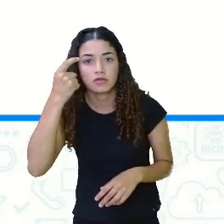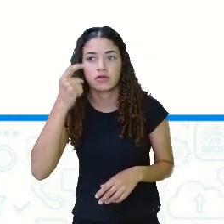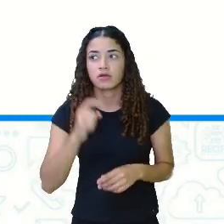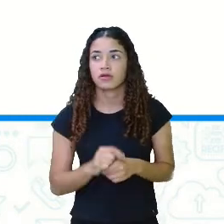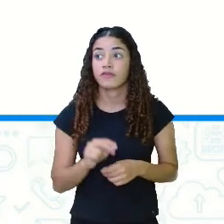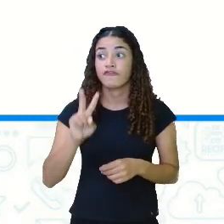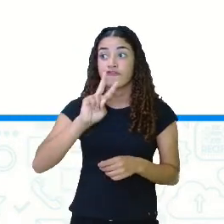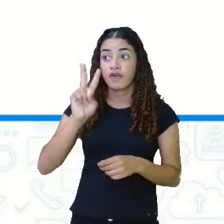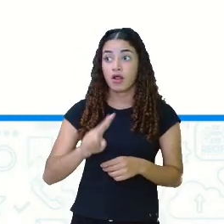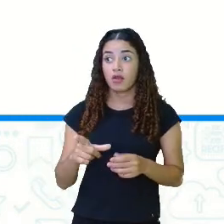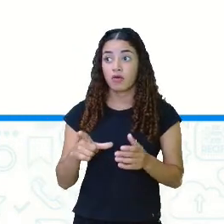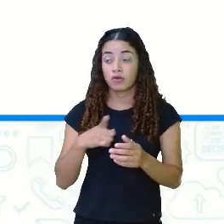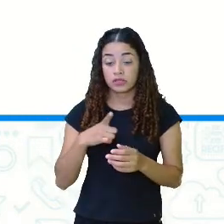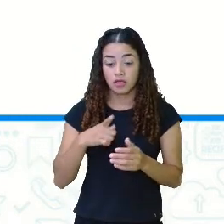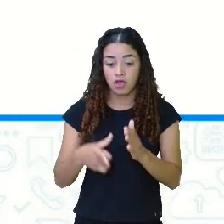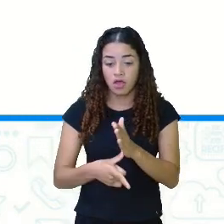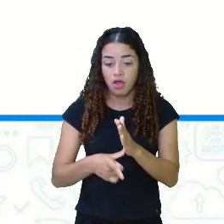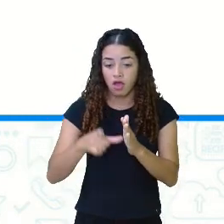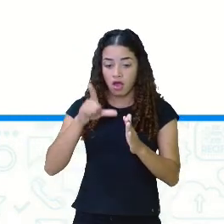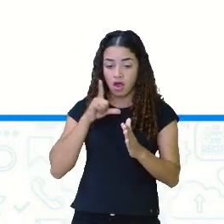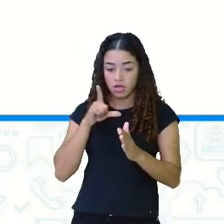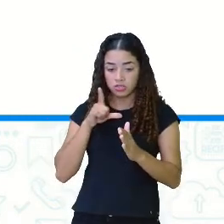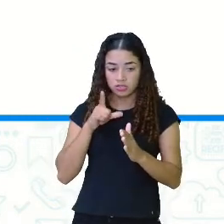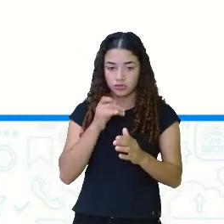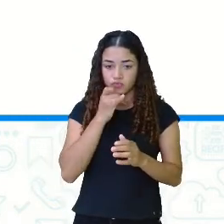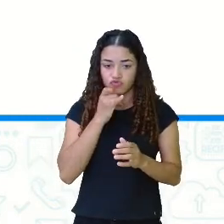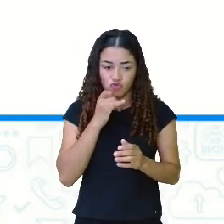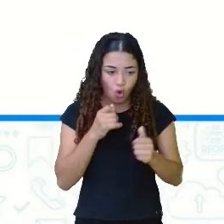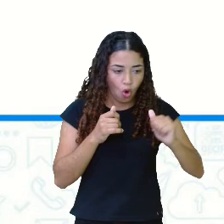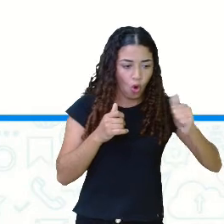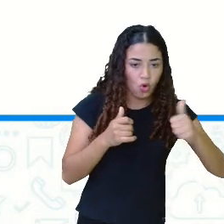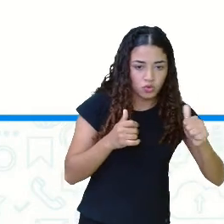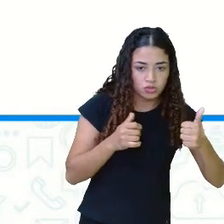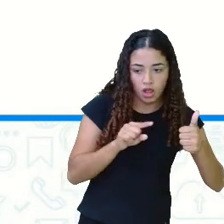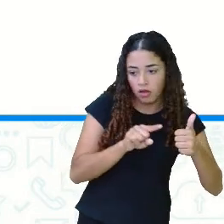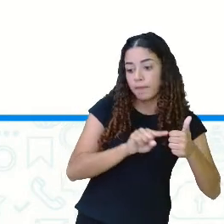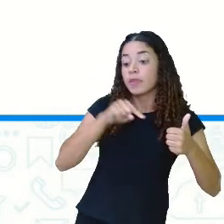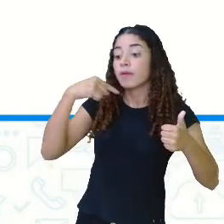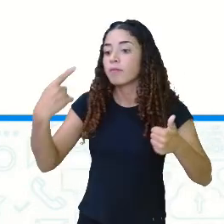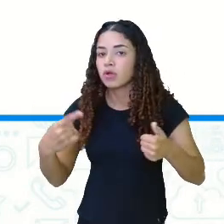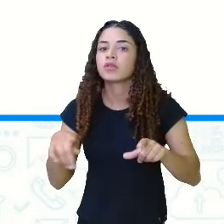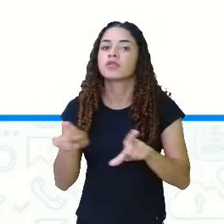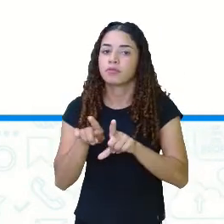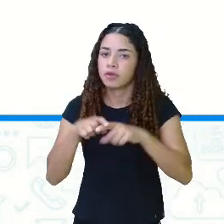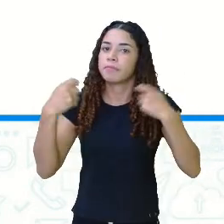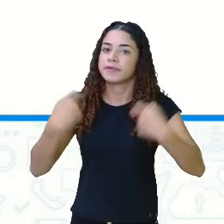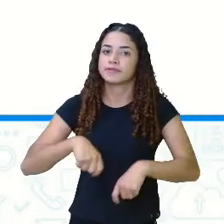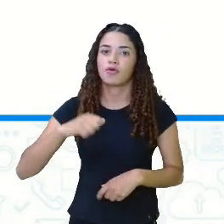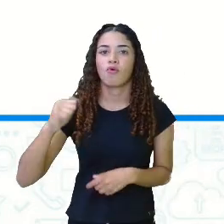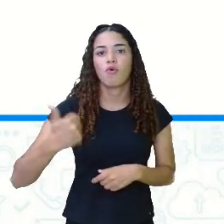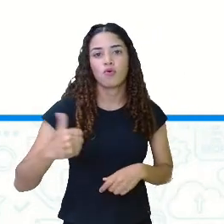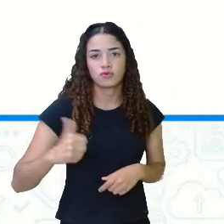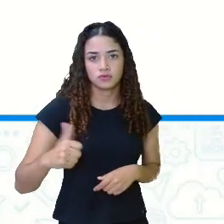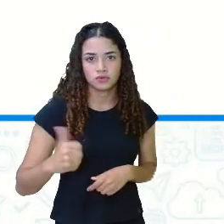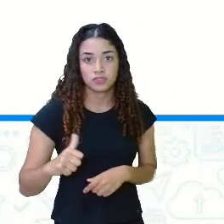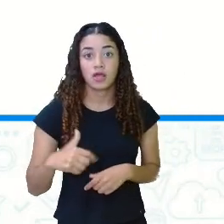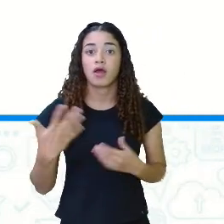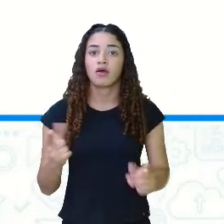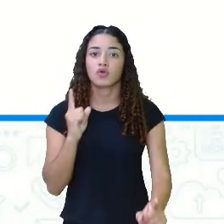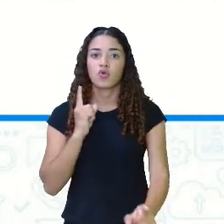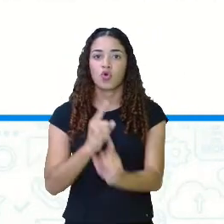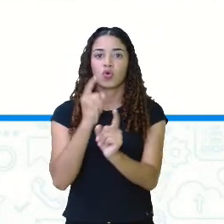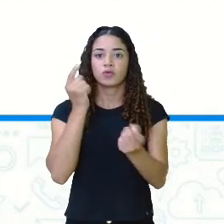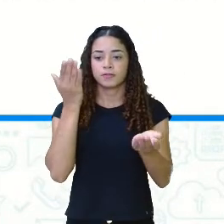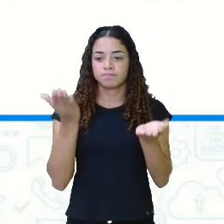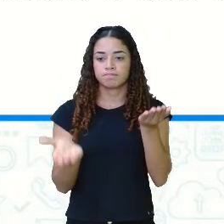valor que tem antes do símbolo precisa ser o mesmo do que tem depois, para a gente conseguir encontrar